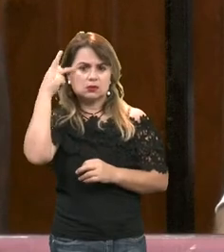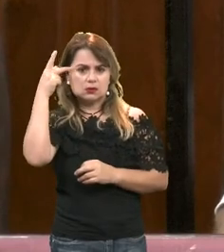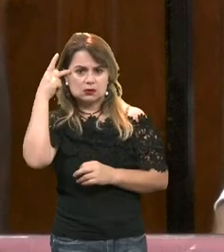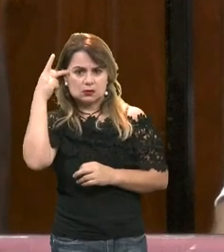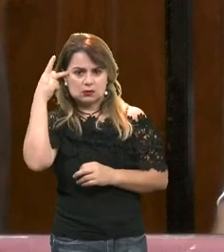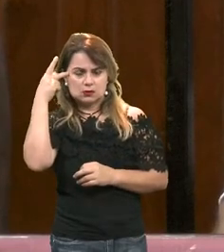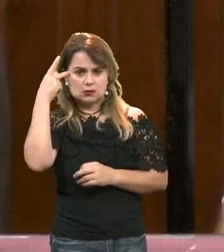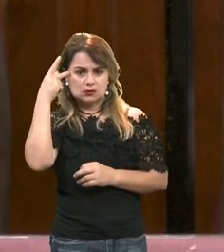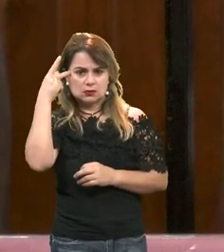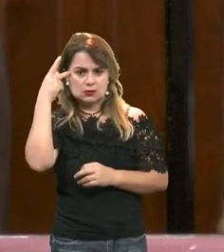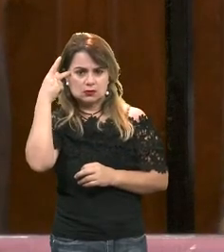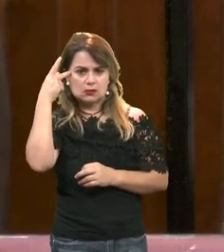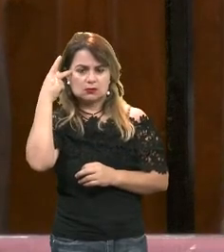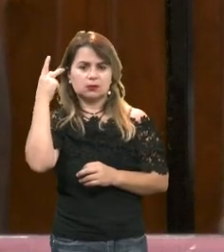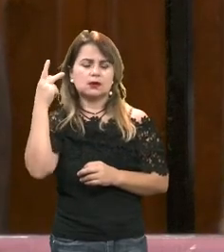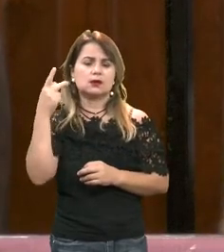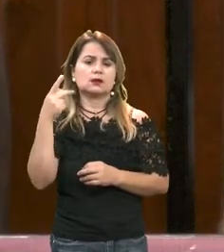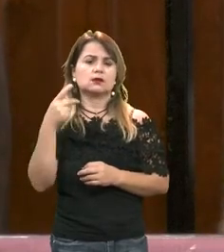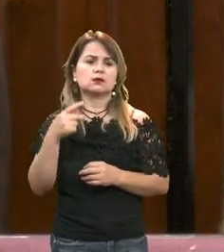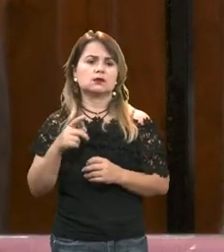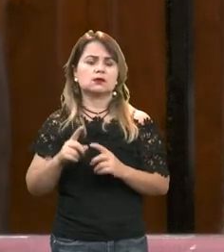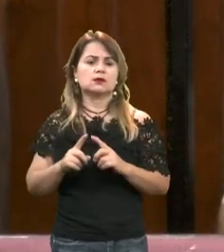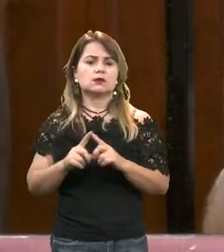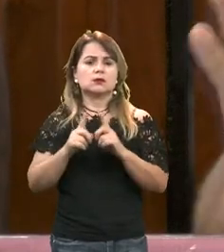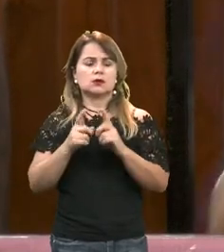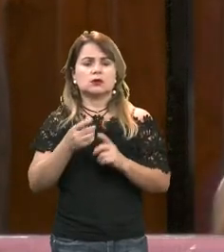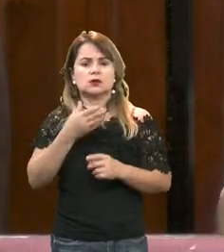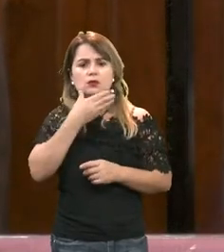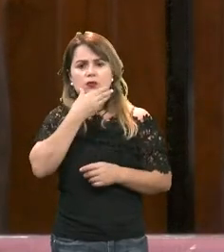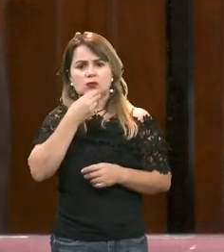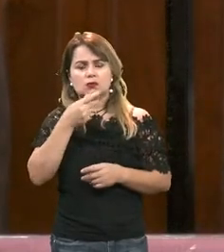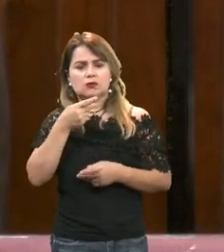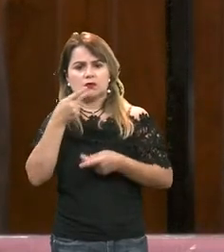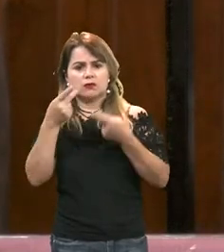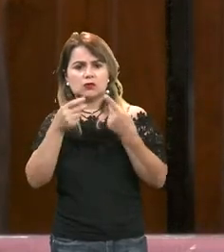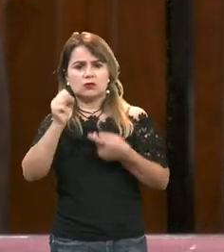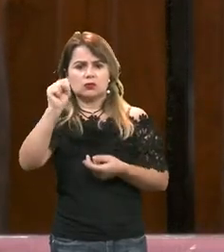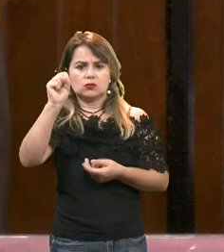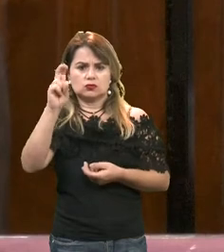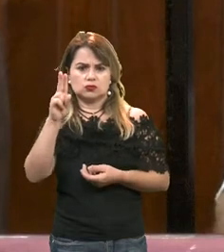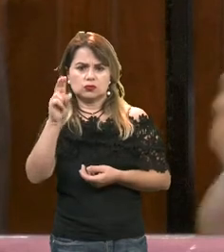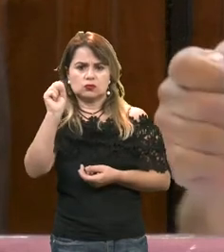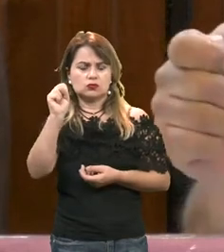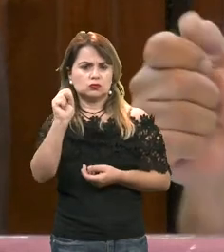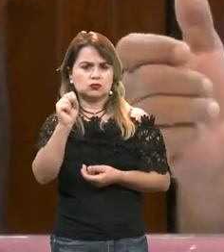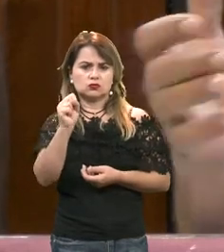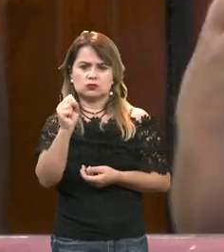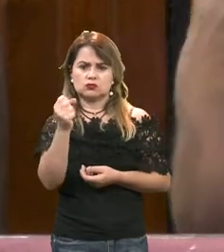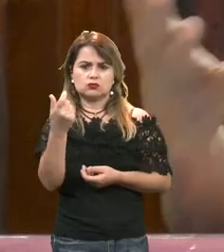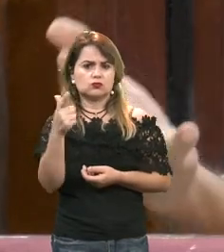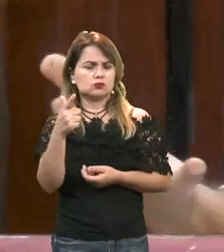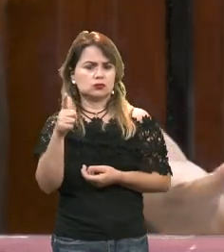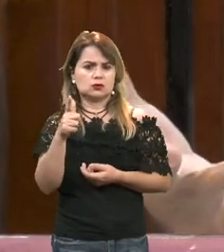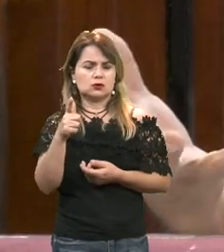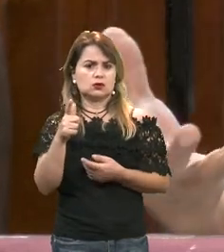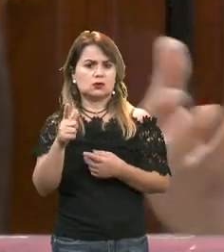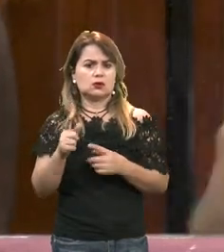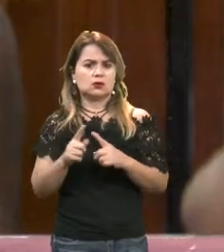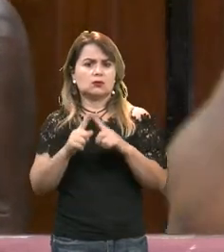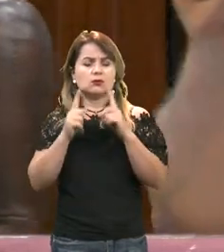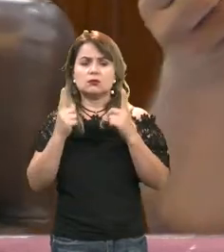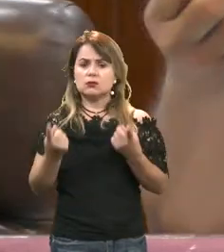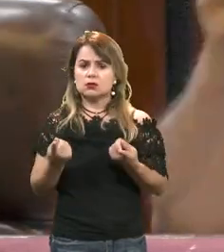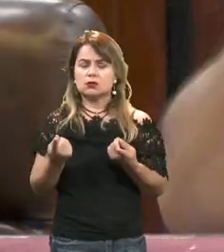citou não o SUS, eu não entendi esse questionamento do SUS, porque a gente precisa tanto desse SUS fazer